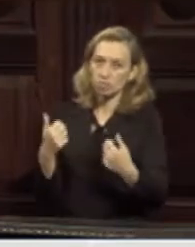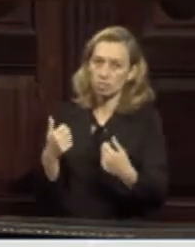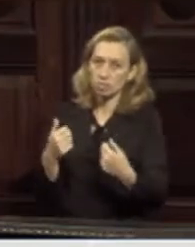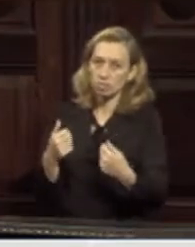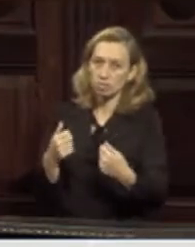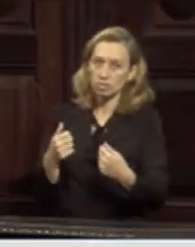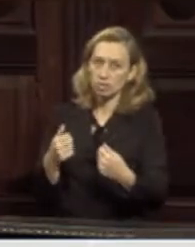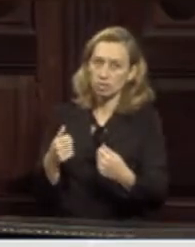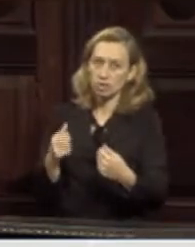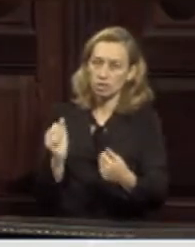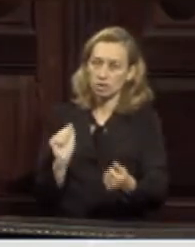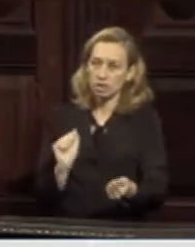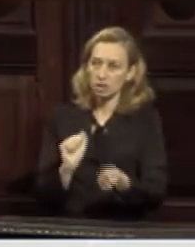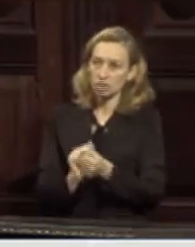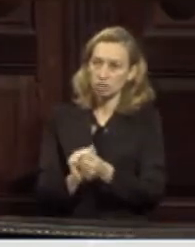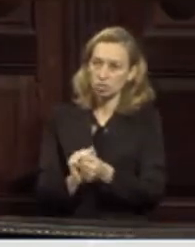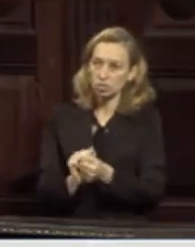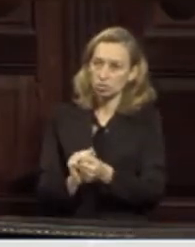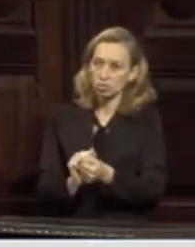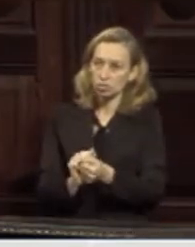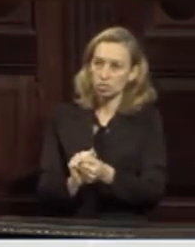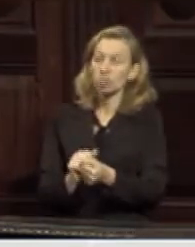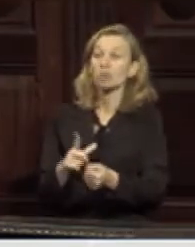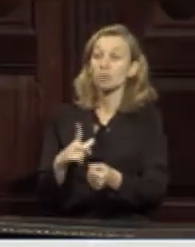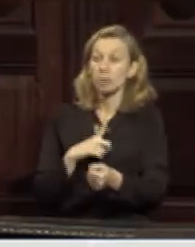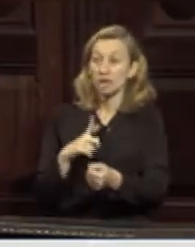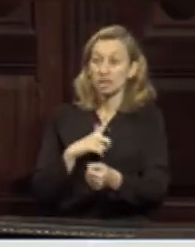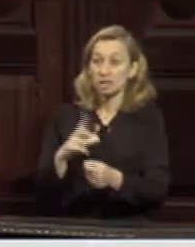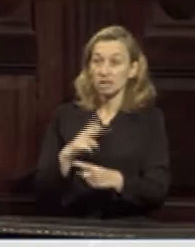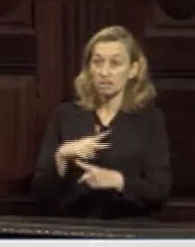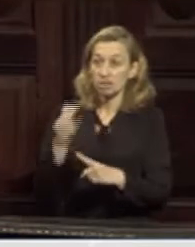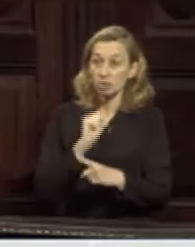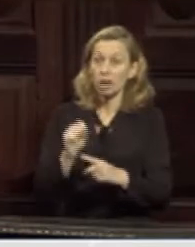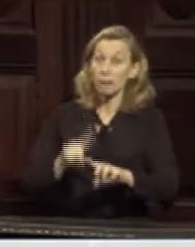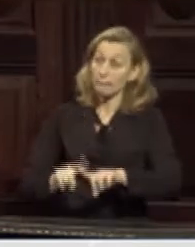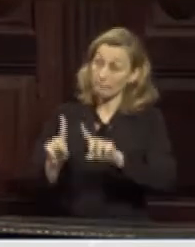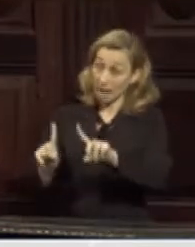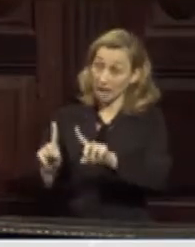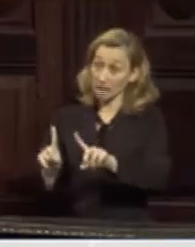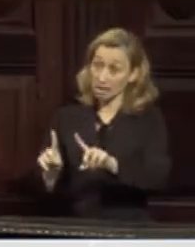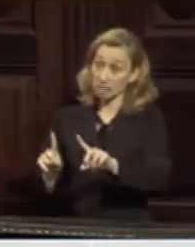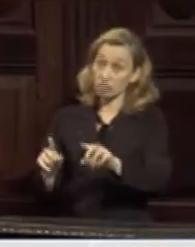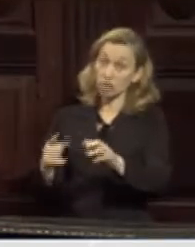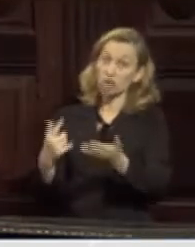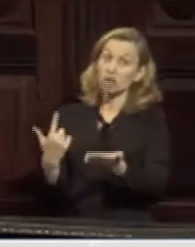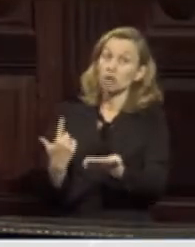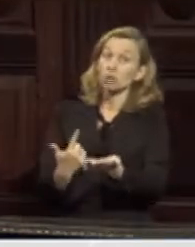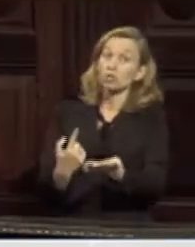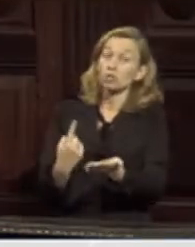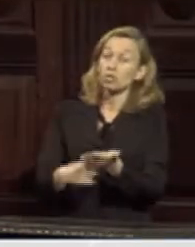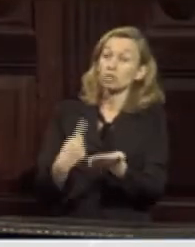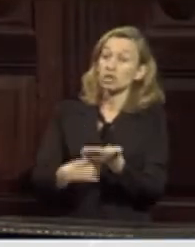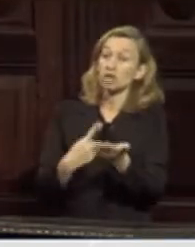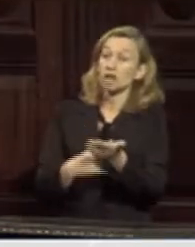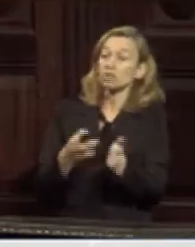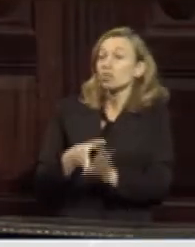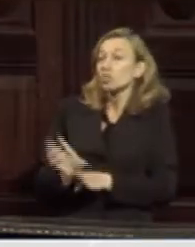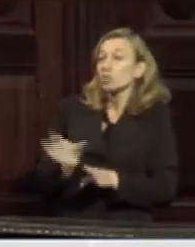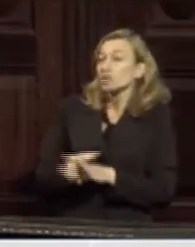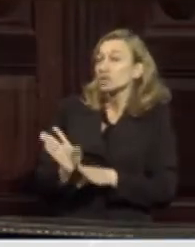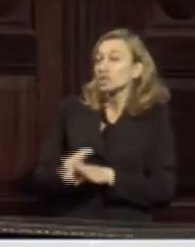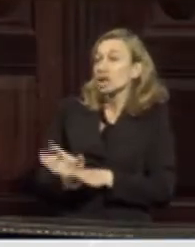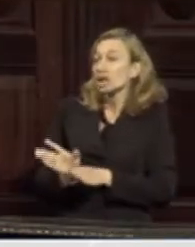Mas o Tribunal de Contas da União não tem essa autoridade. Isso foi definido pelo Conselho Nacional de Energia,